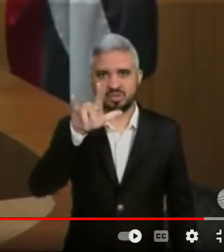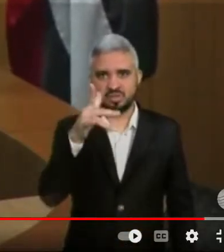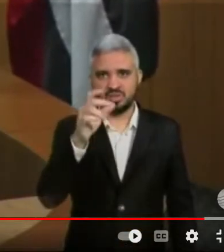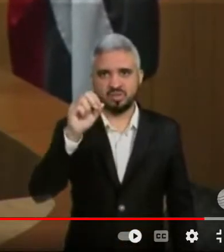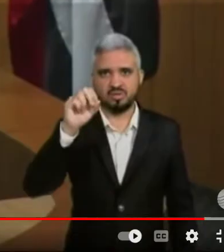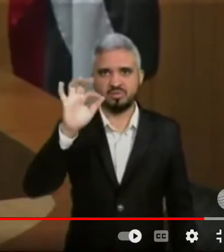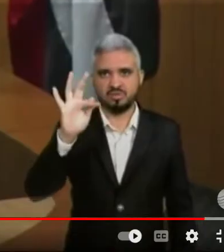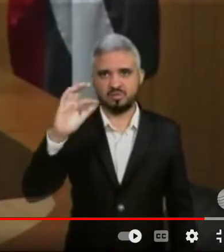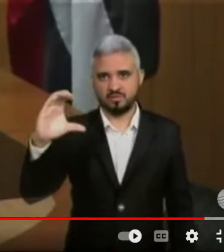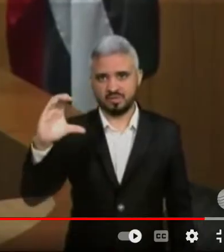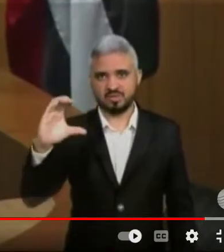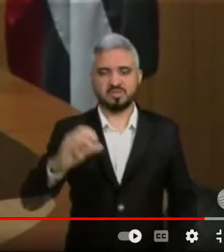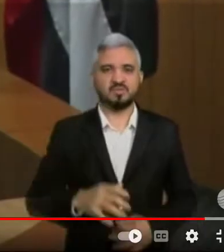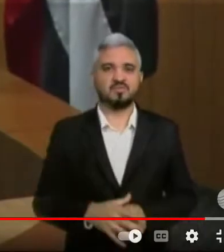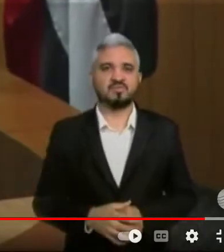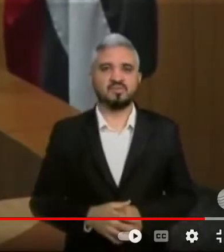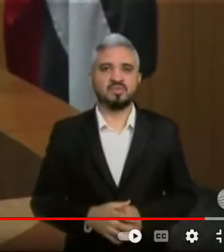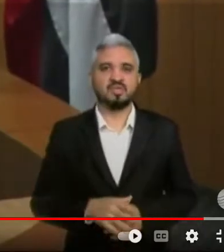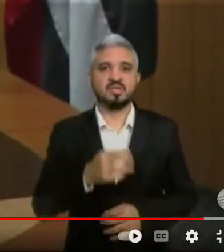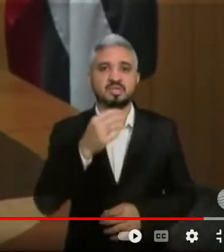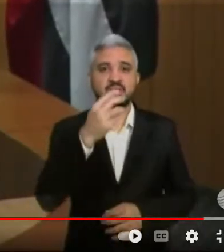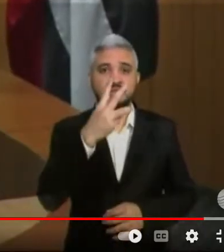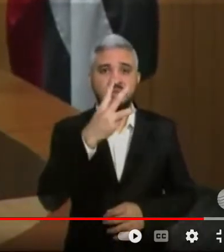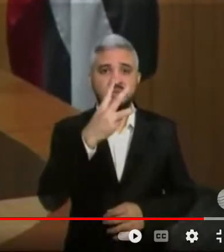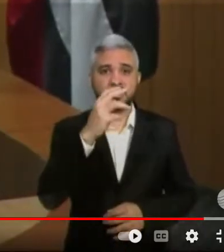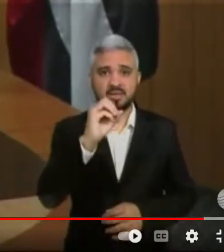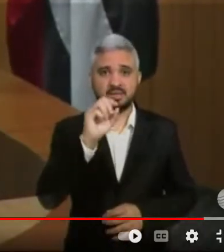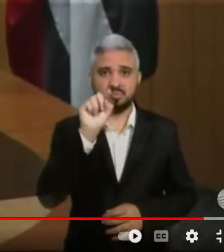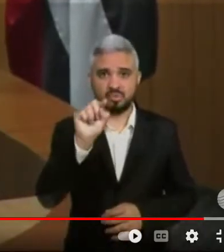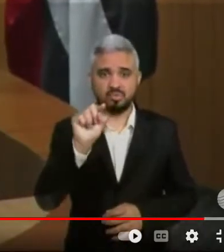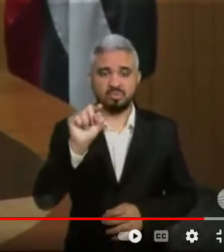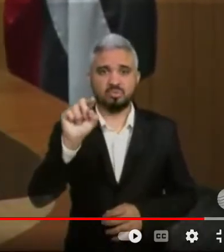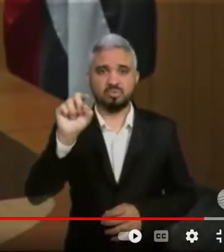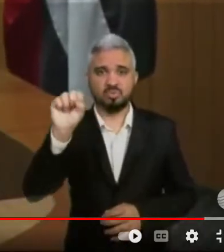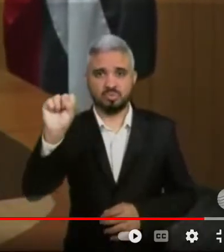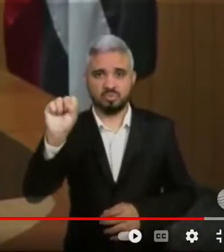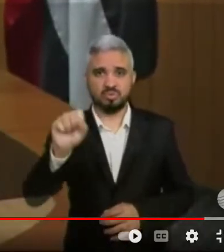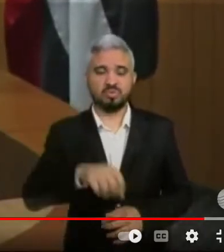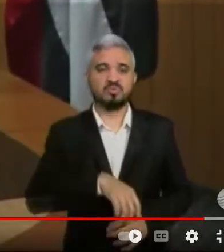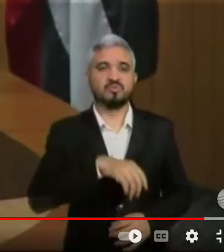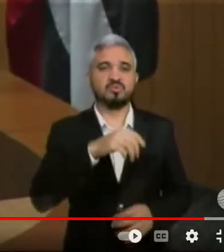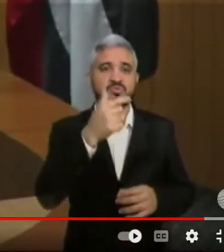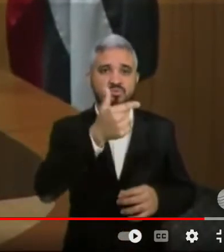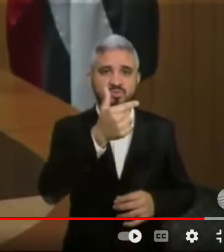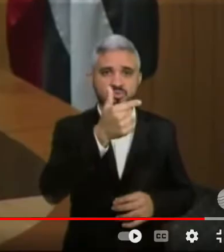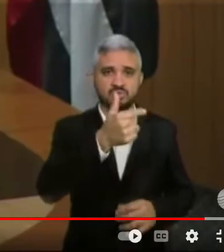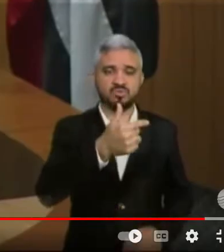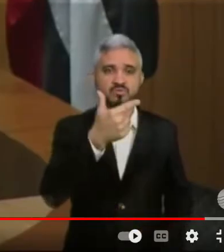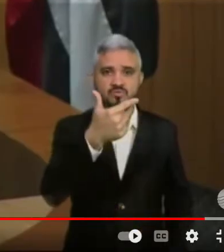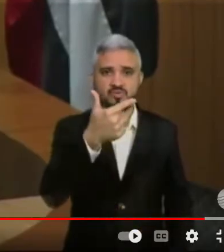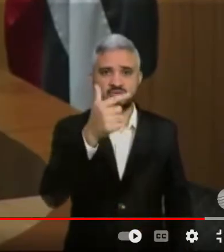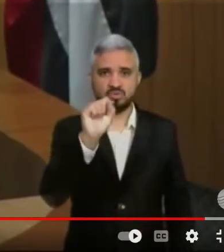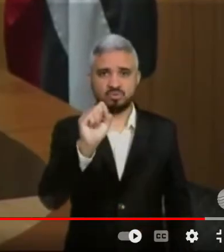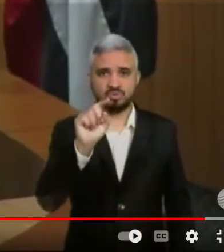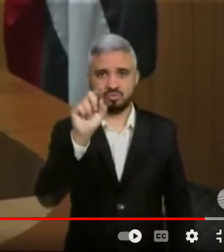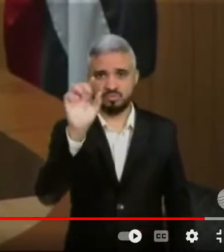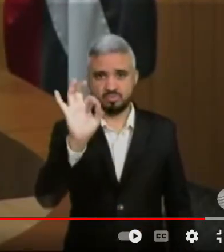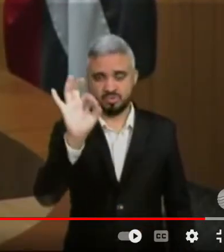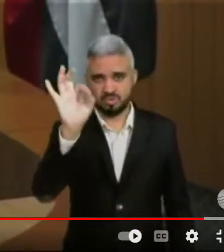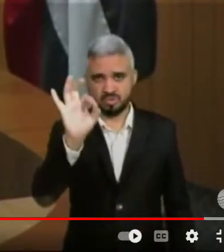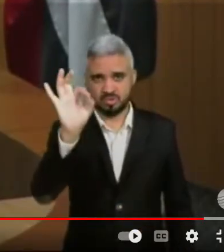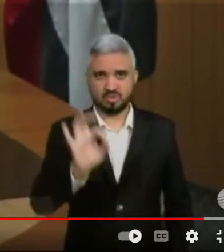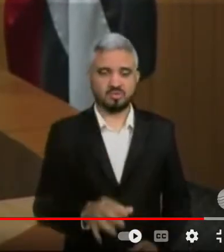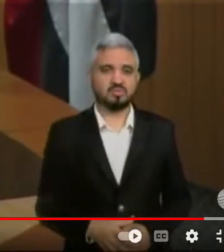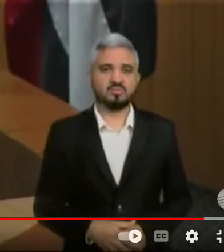38,2% nas pesquisas, seguido do atual prefeito com 28% e do ex-prefeito Biné, que um